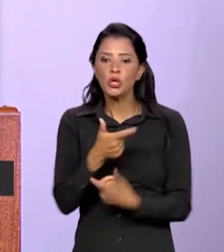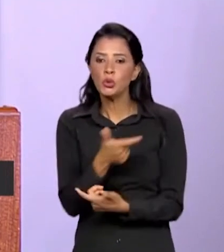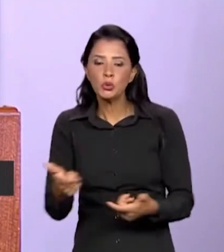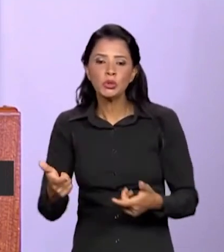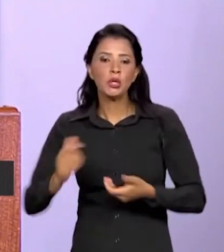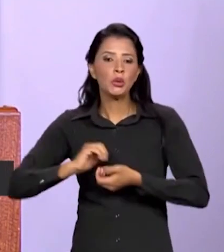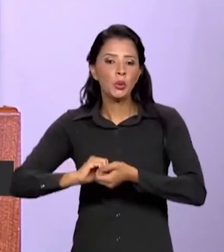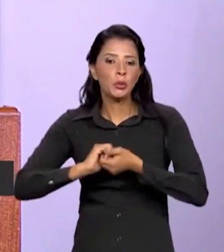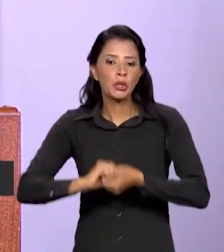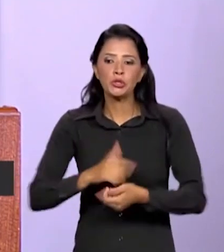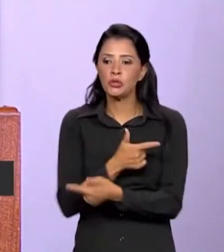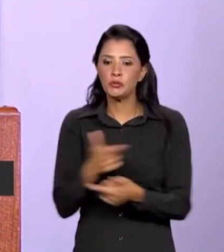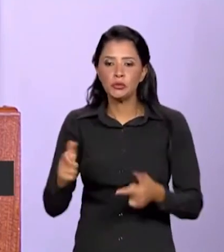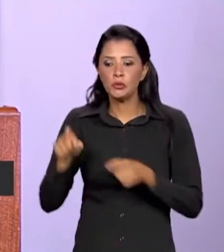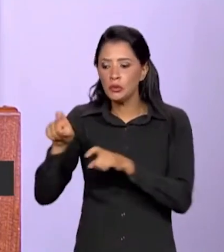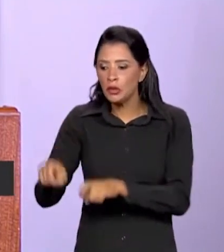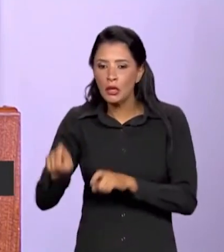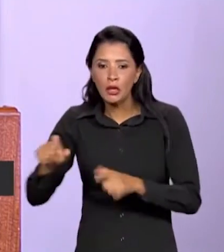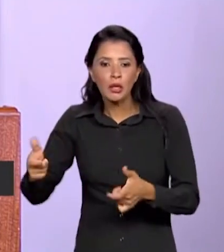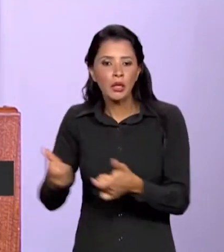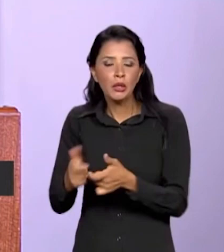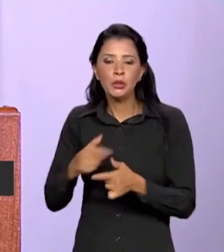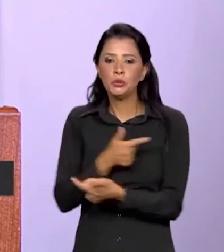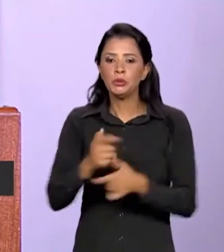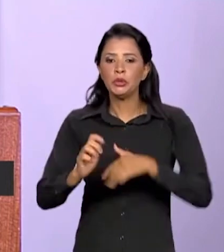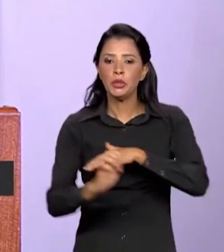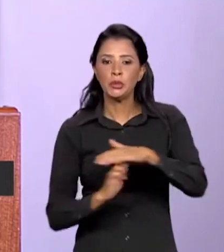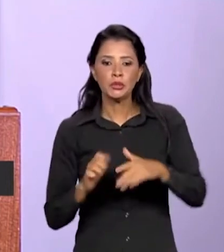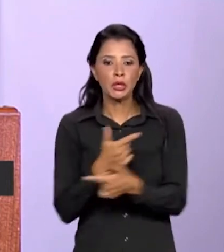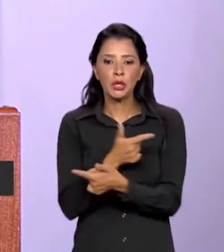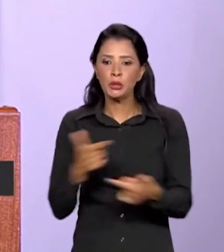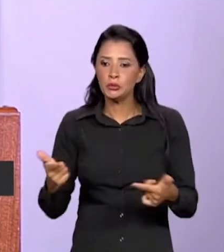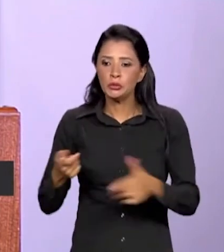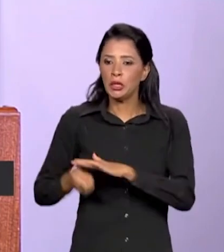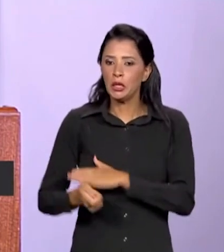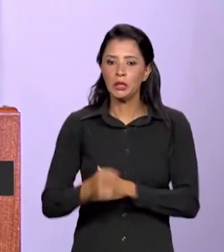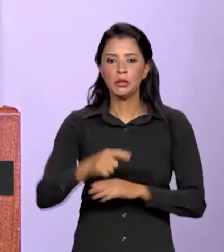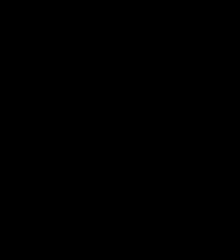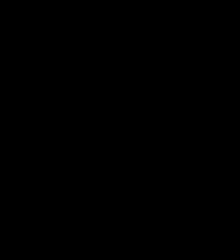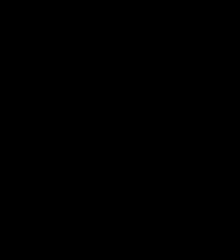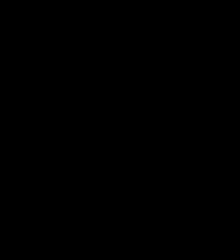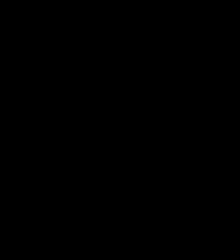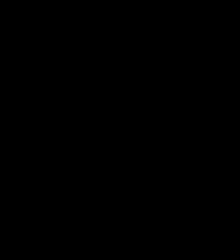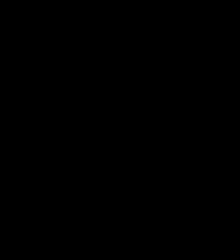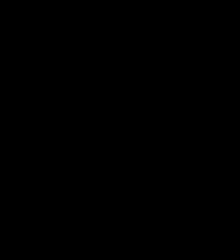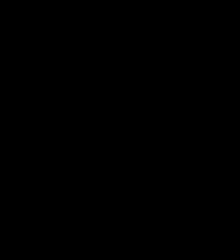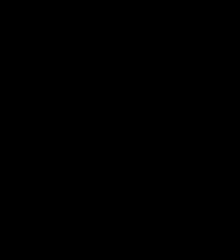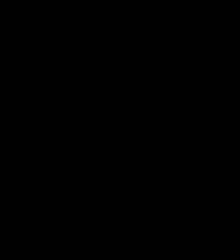pequeno proprietário rural, não tem pequeno empresário, não tem pequeno empreendedor investindo.